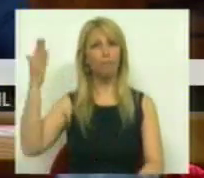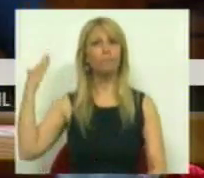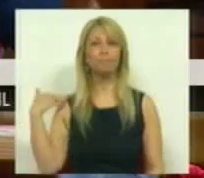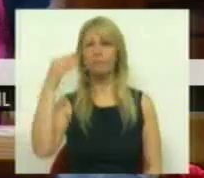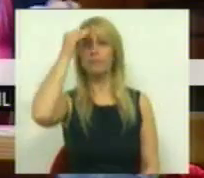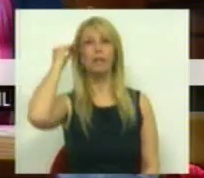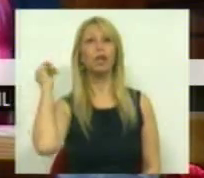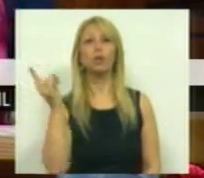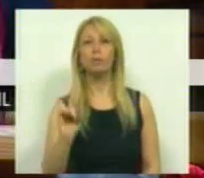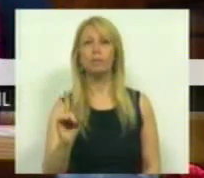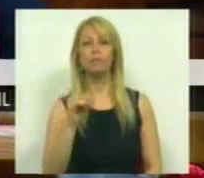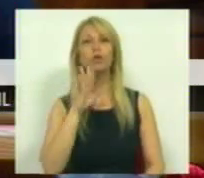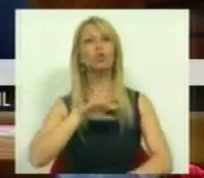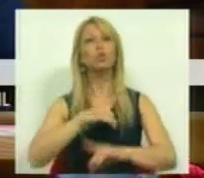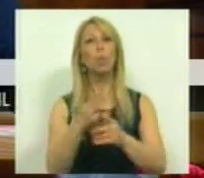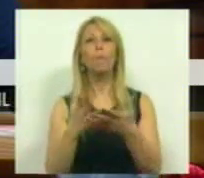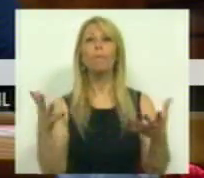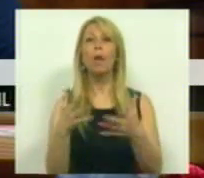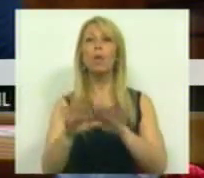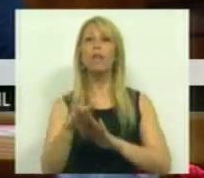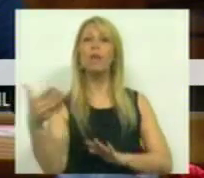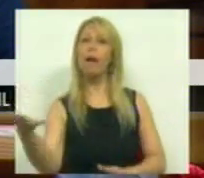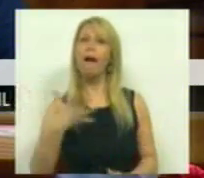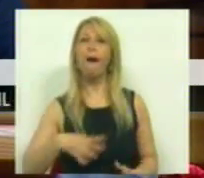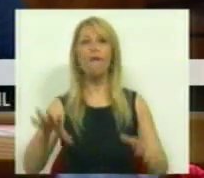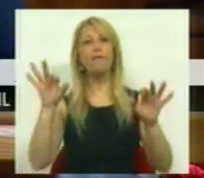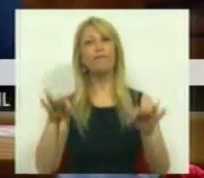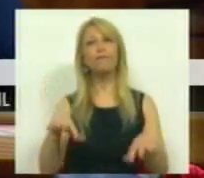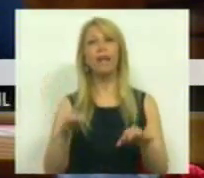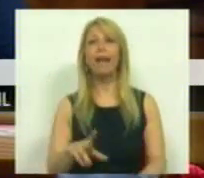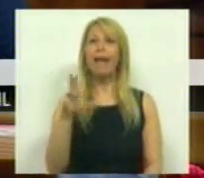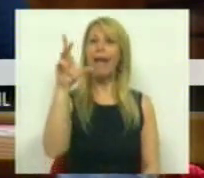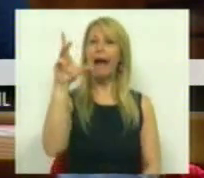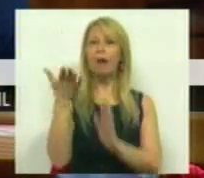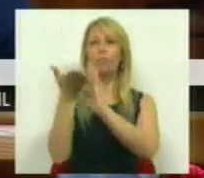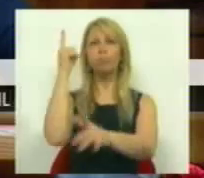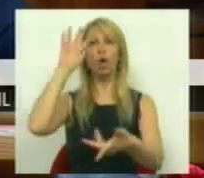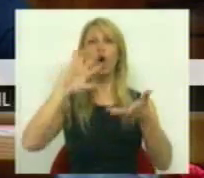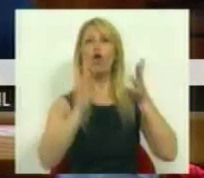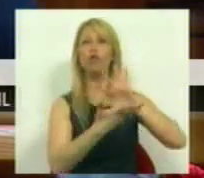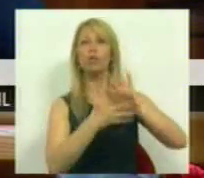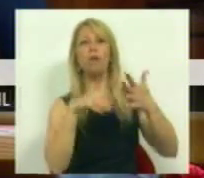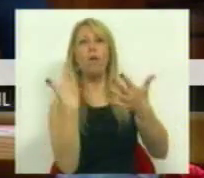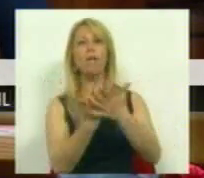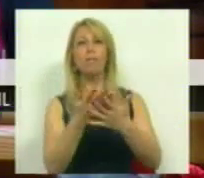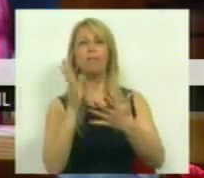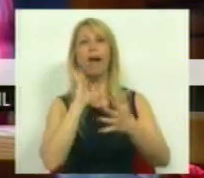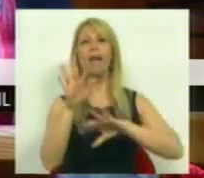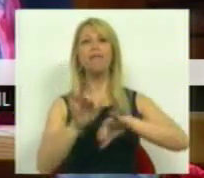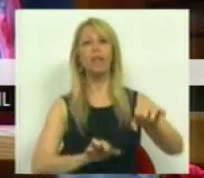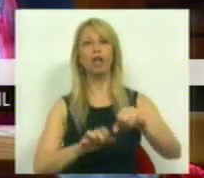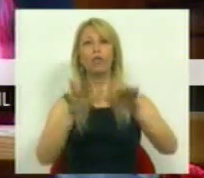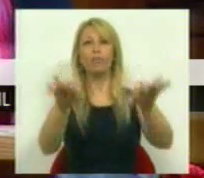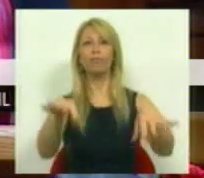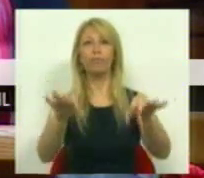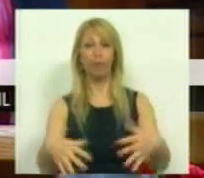esqueçamos, uma outra maioria de direita quis sanear o R do nome da revolução que venceu a ditadura. Agora,